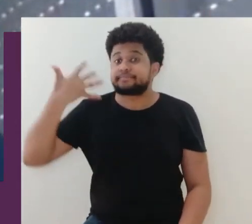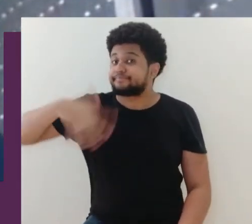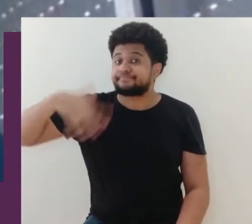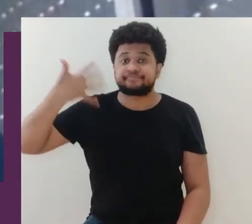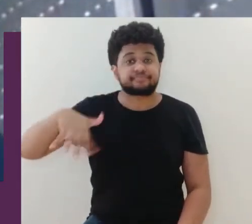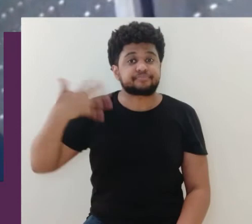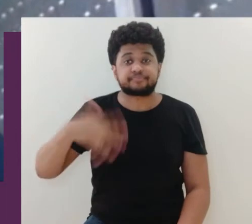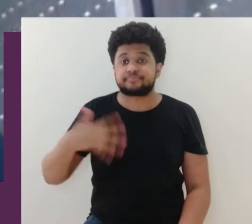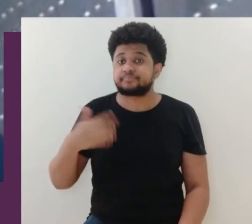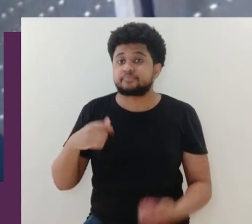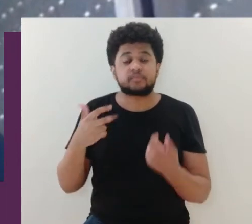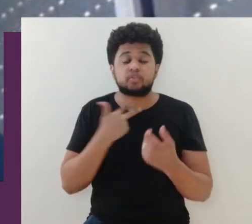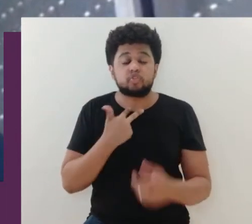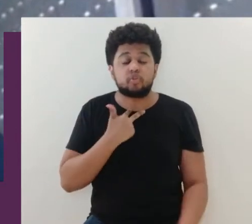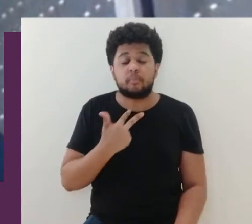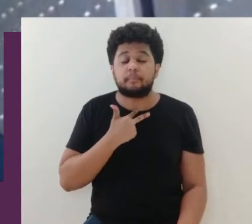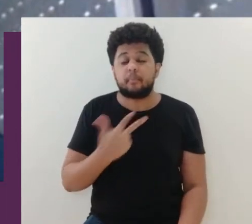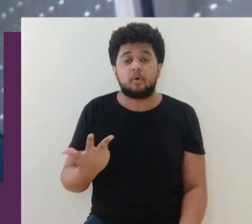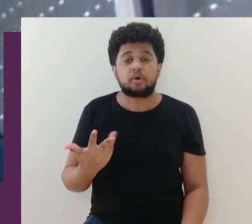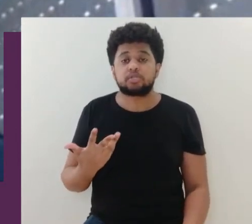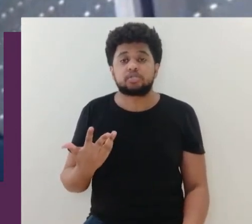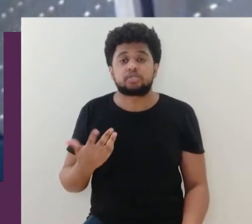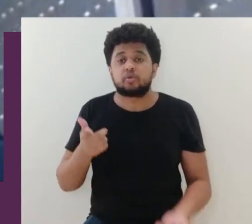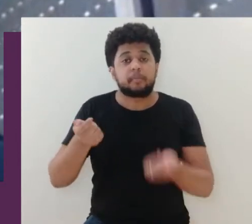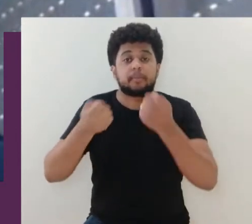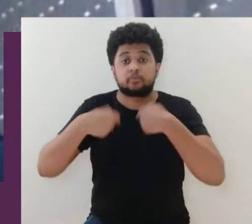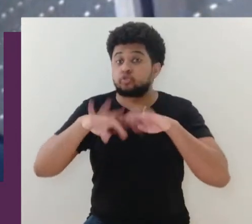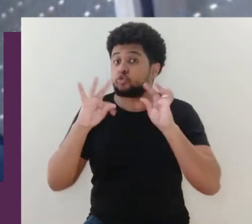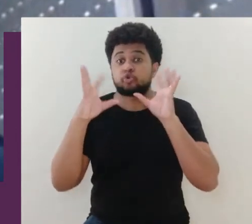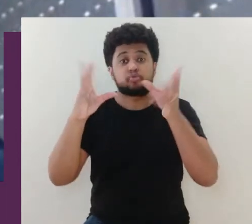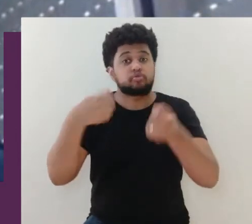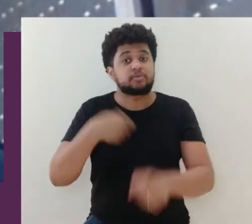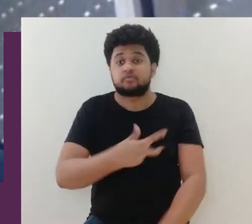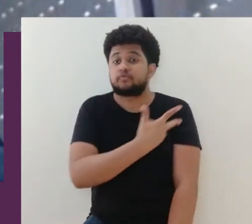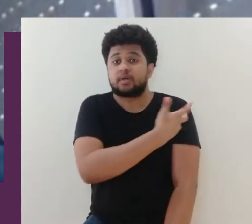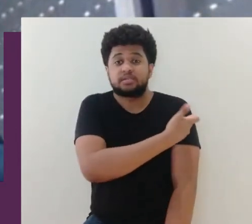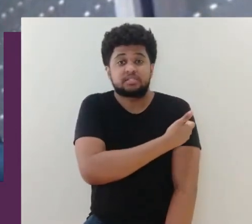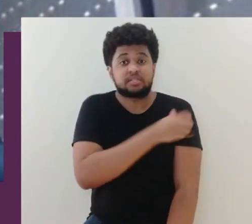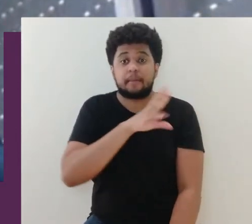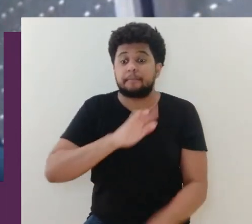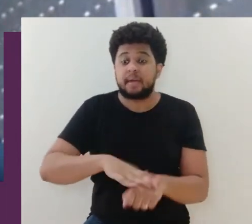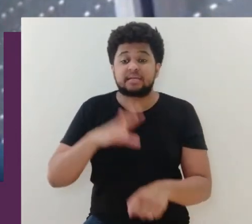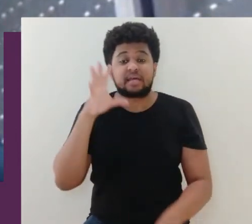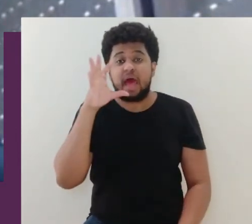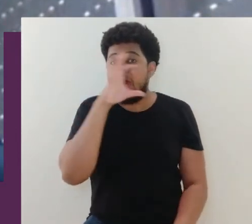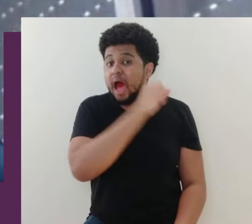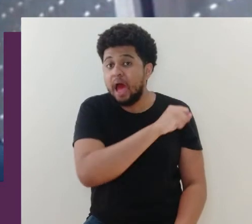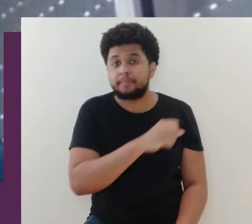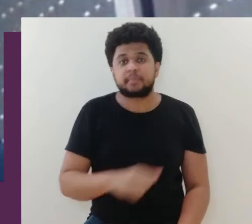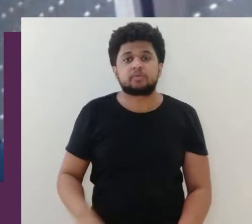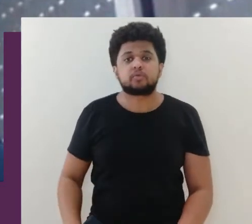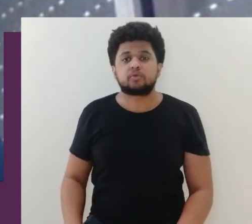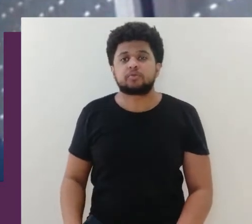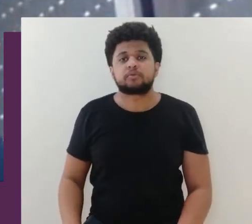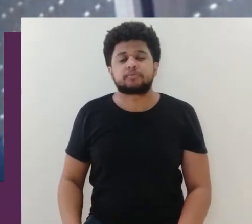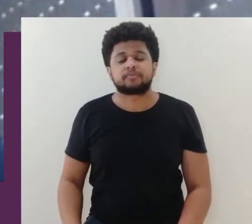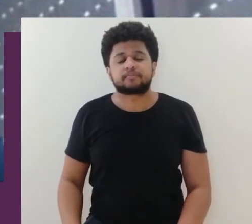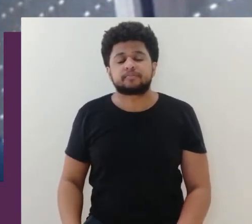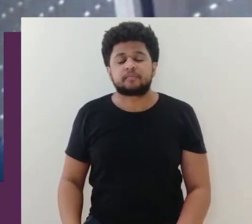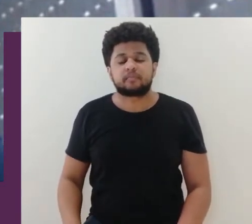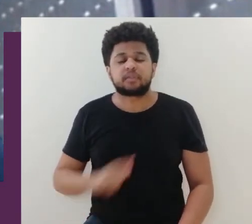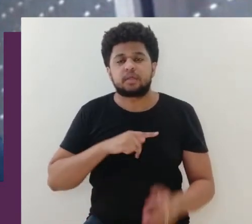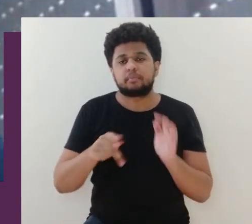é óbvia, é notória, que o mundo inteiro precisa de uma vacina da maneira mais rápida possível, mas